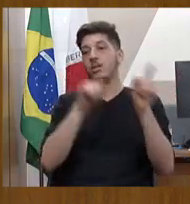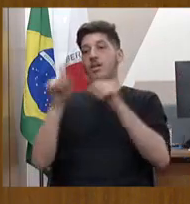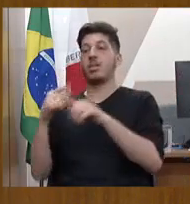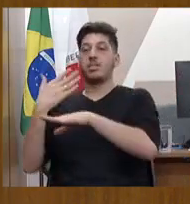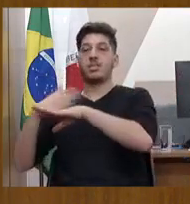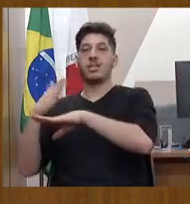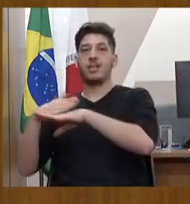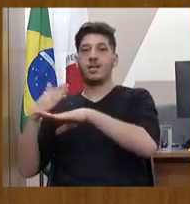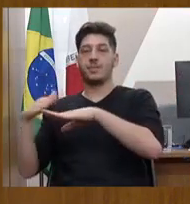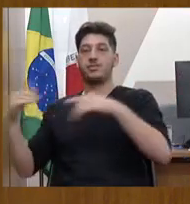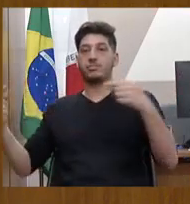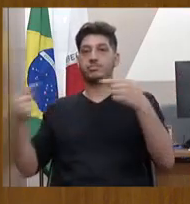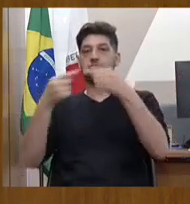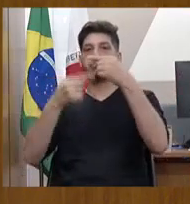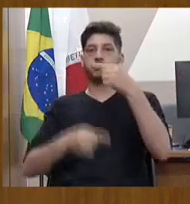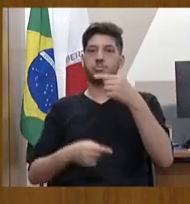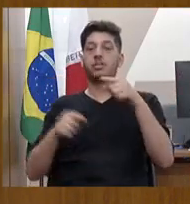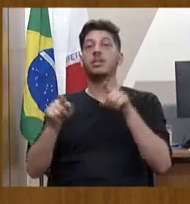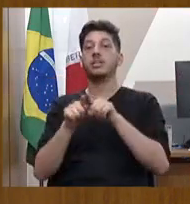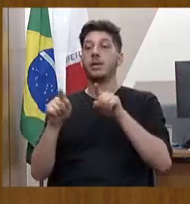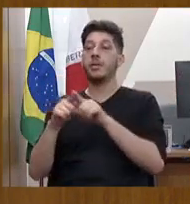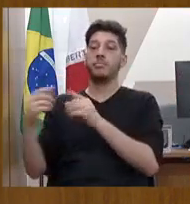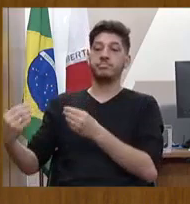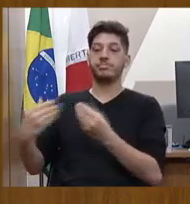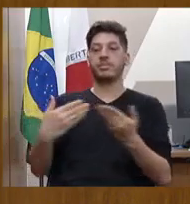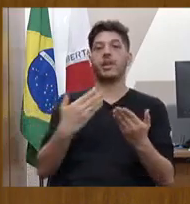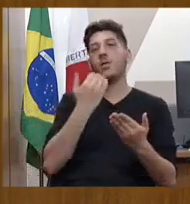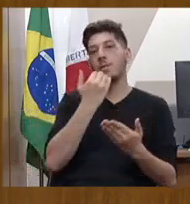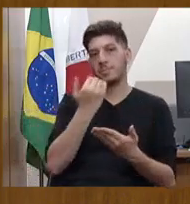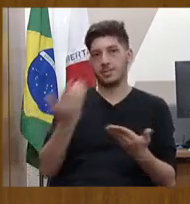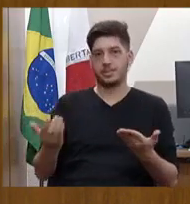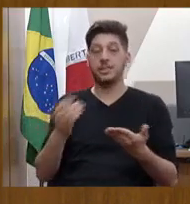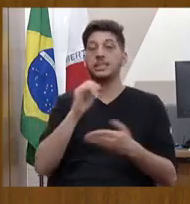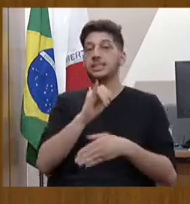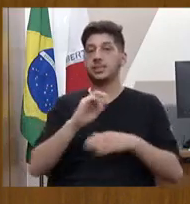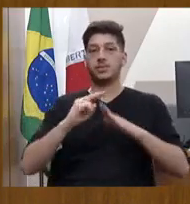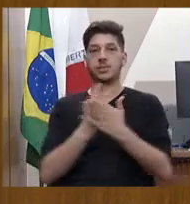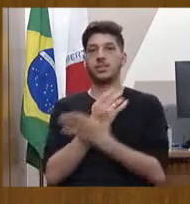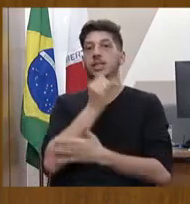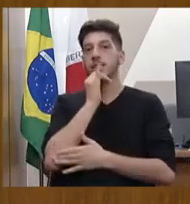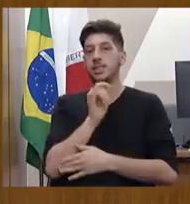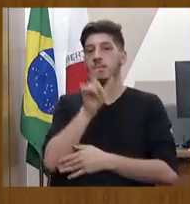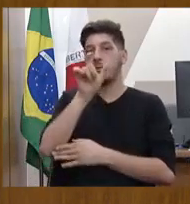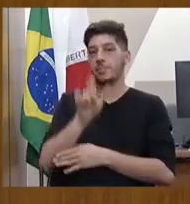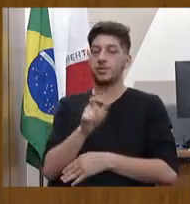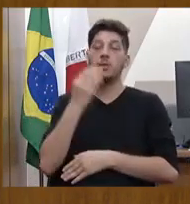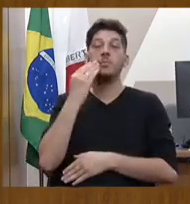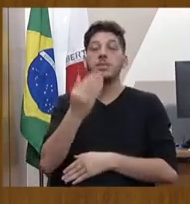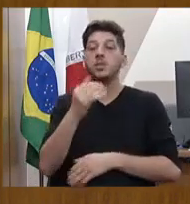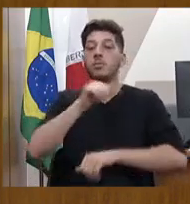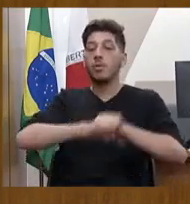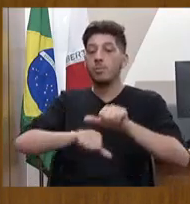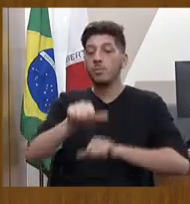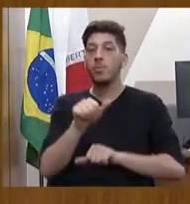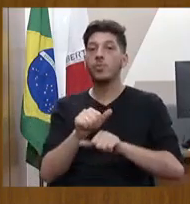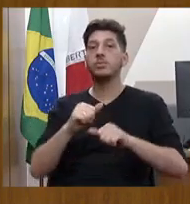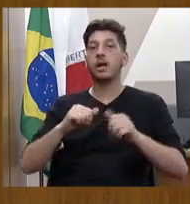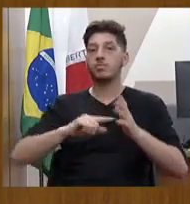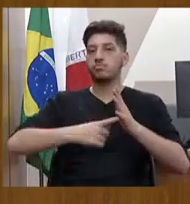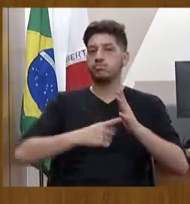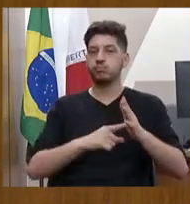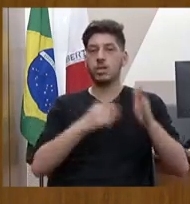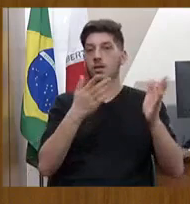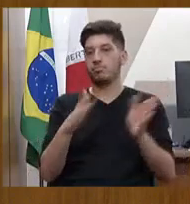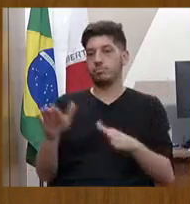a alimentação que é fornecida a ele isso porque se você submete um trabalhador a operar uma máquina com exercício repetitivo